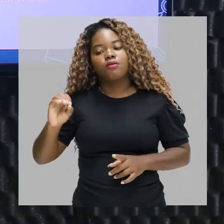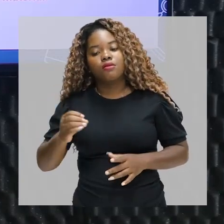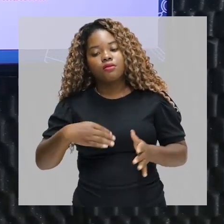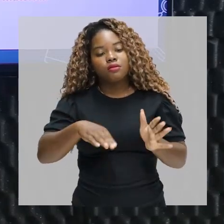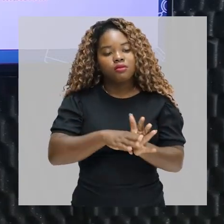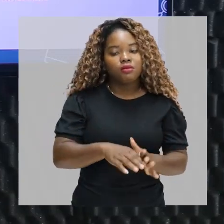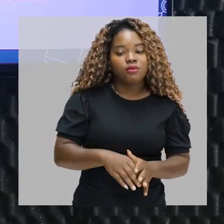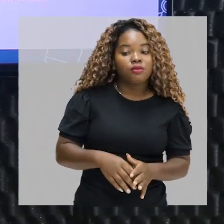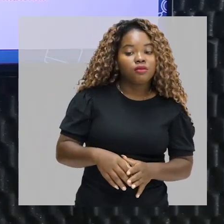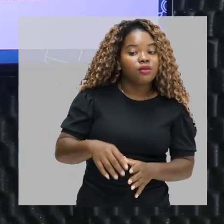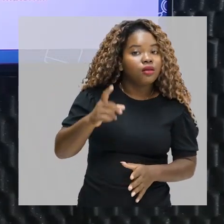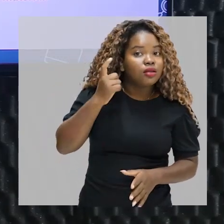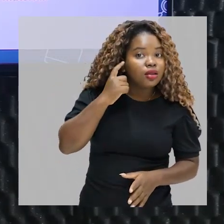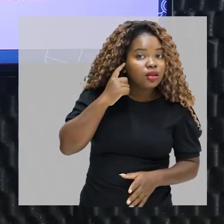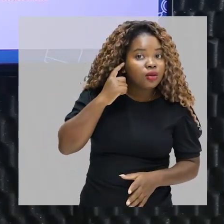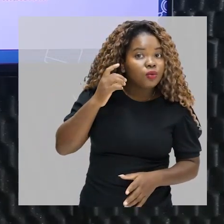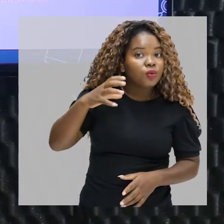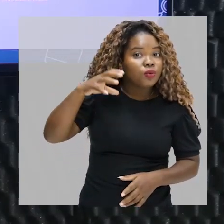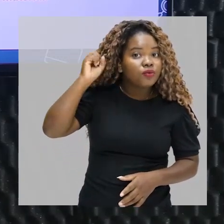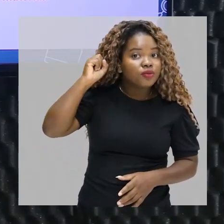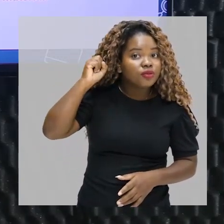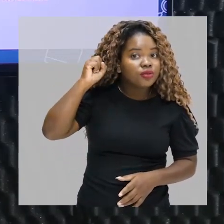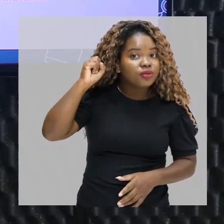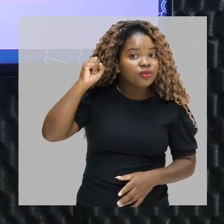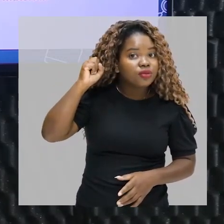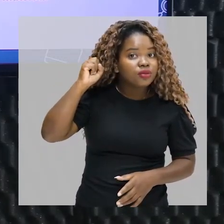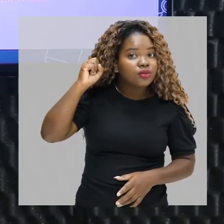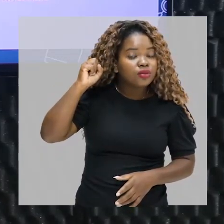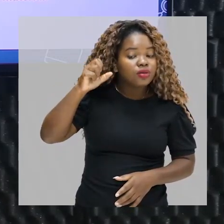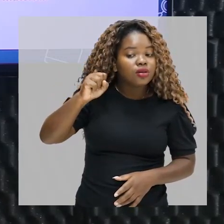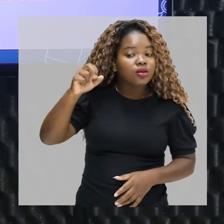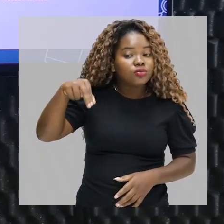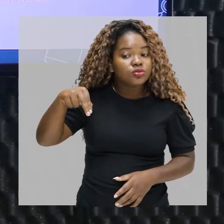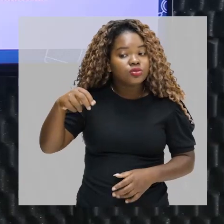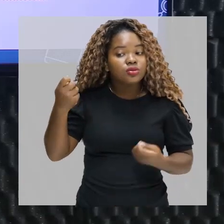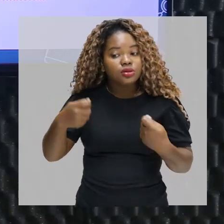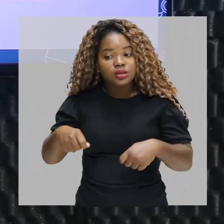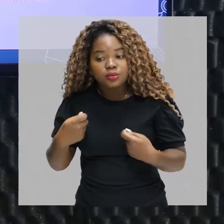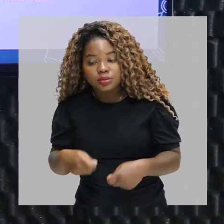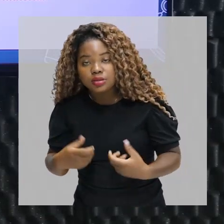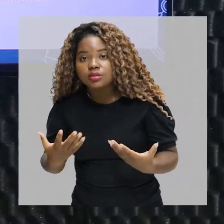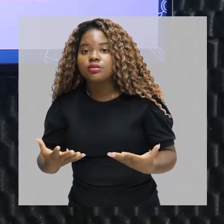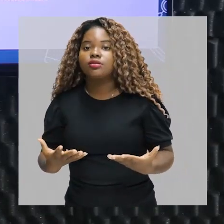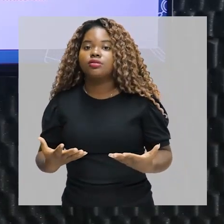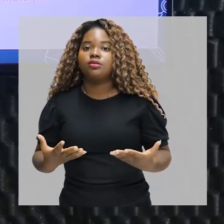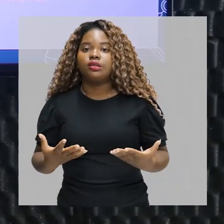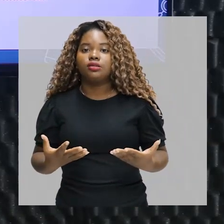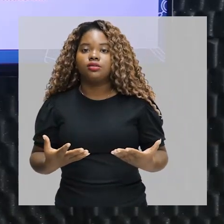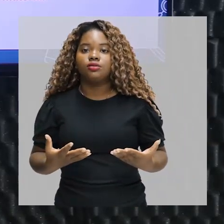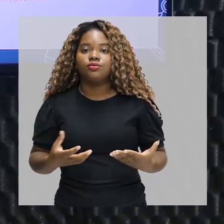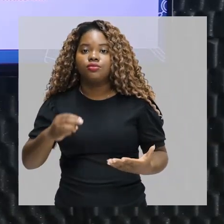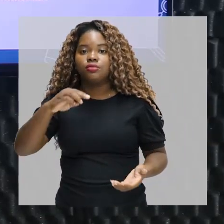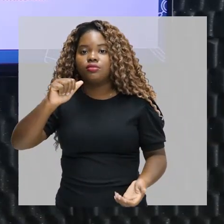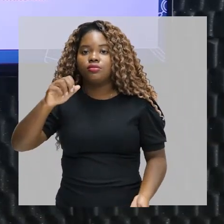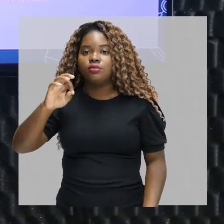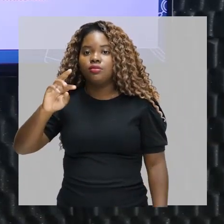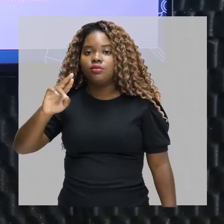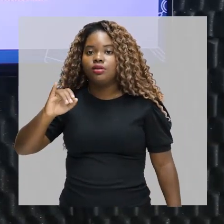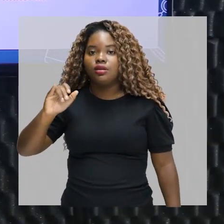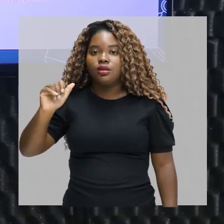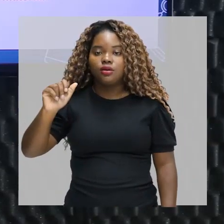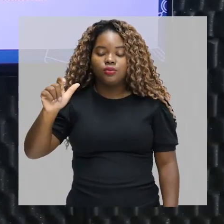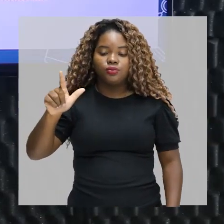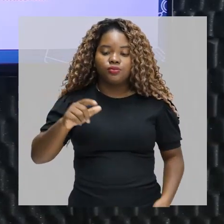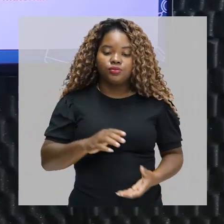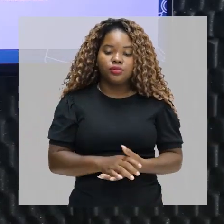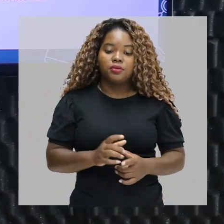seus ouvidos. Esse é o som. E o som ele necessita de um meio material. É uma onda mecânica, tá certo? Mas aquela